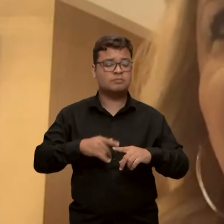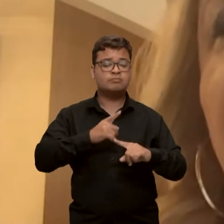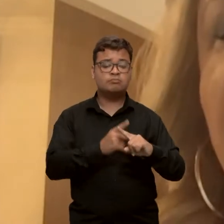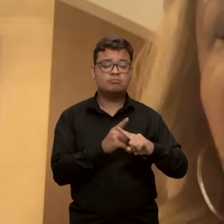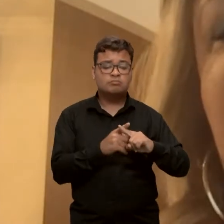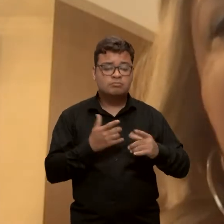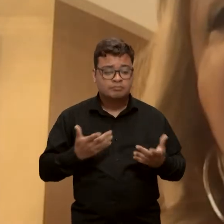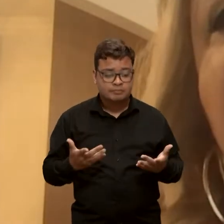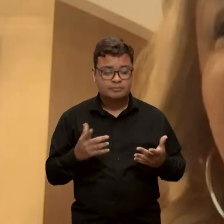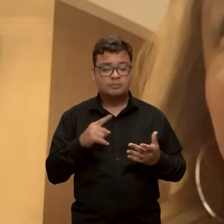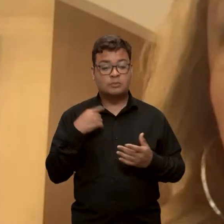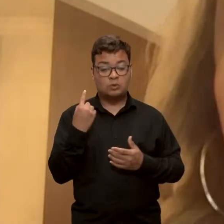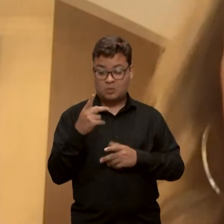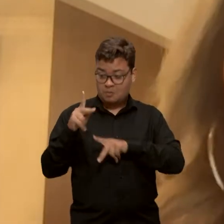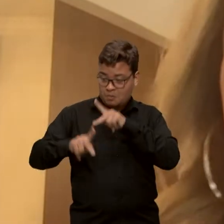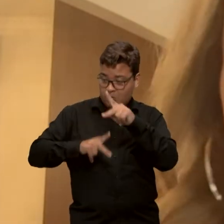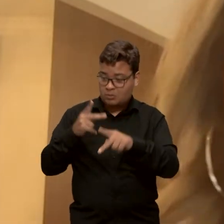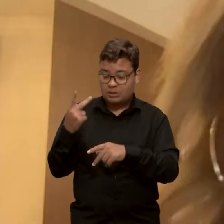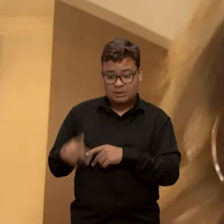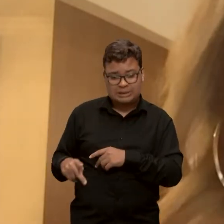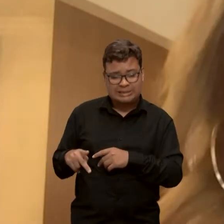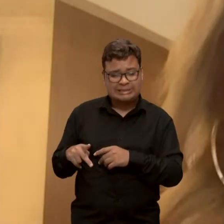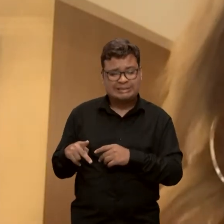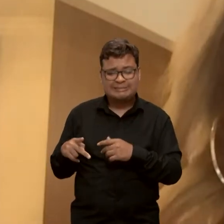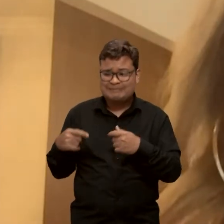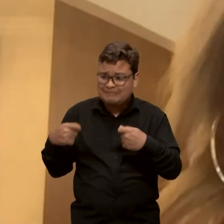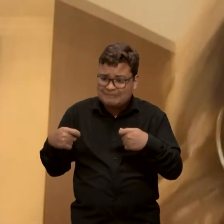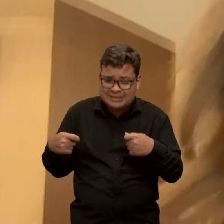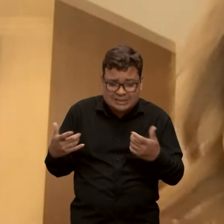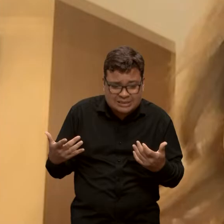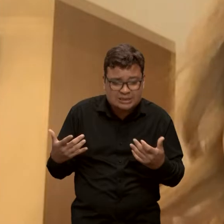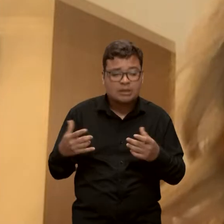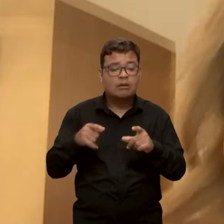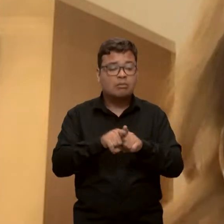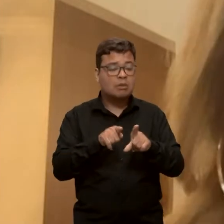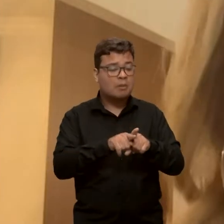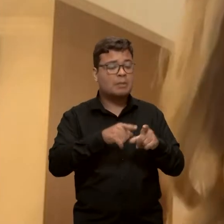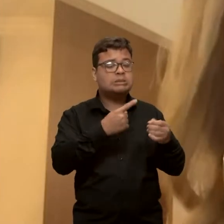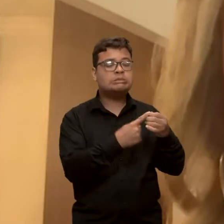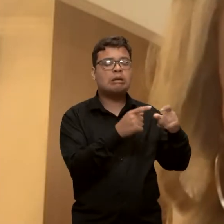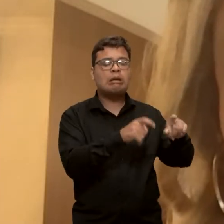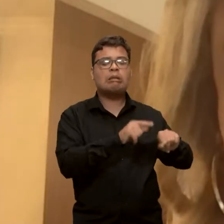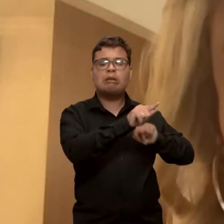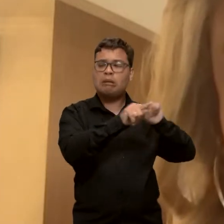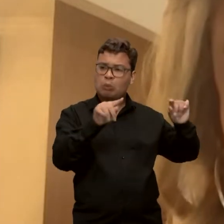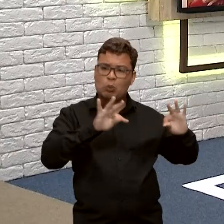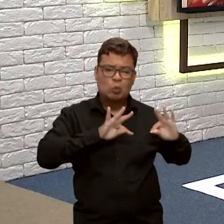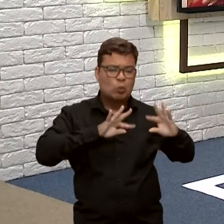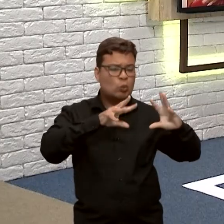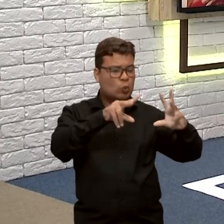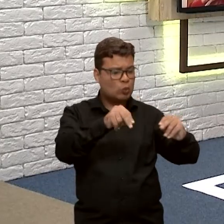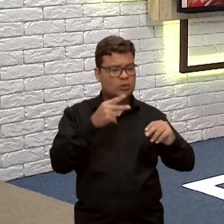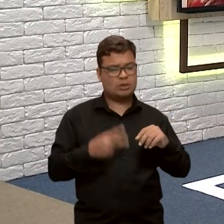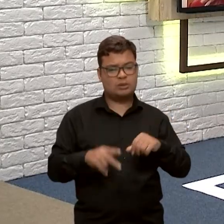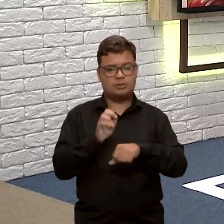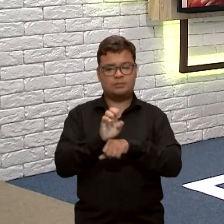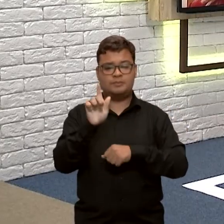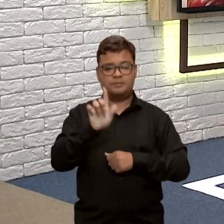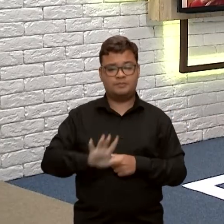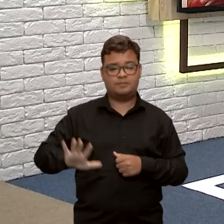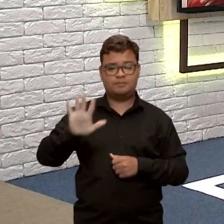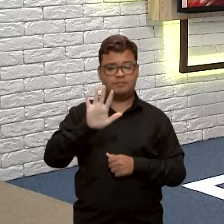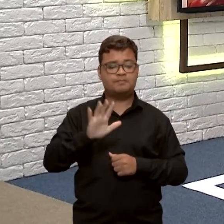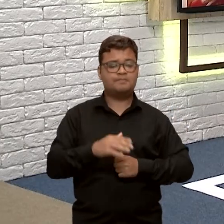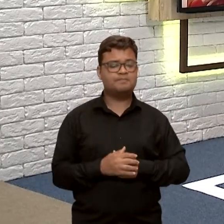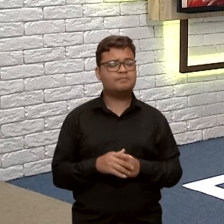só para a nossa população carente aqui de Goiânia, mas de todo o interior do estado de Goiás, sabe? E, assim,